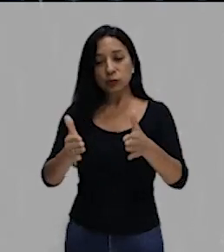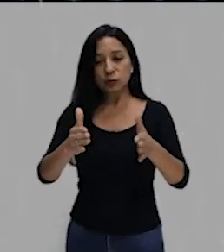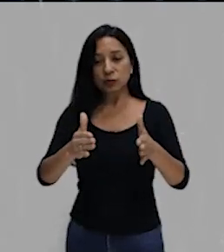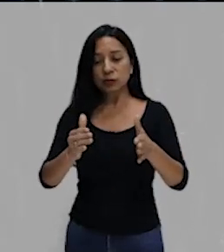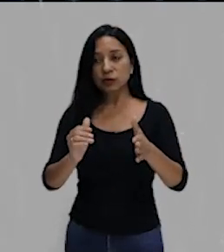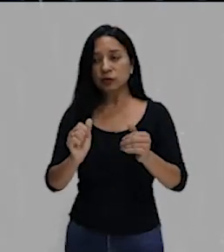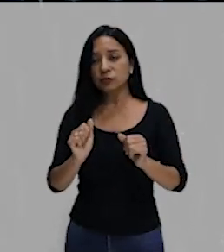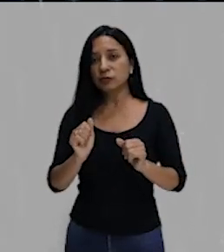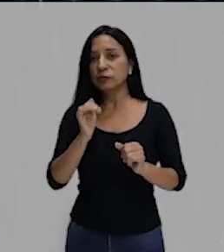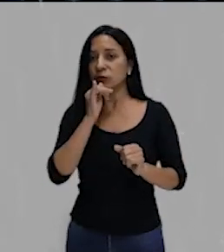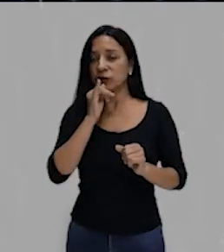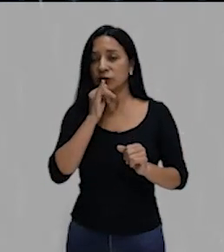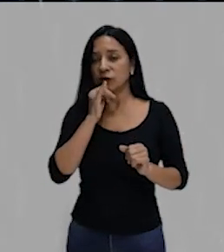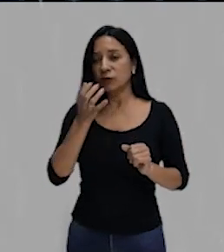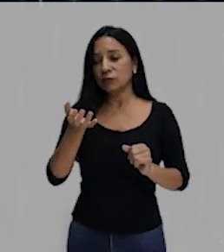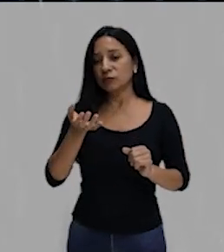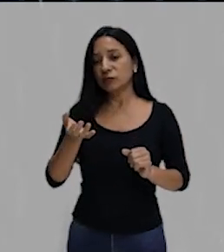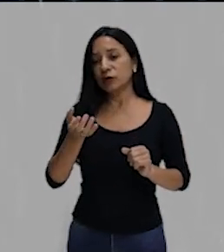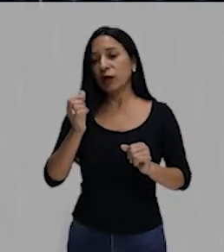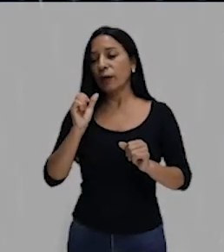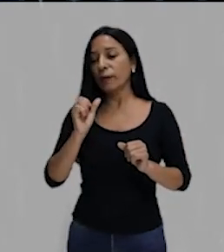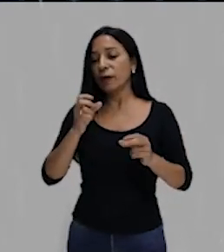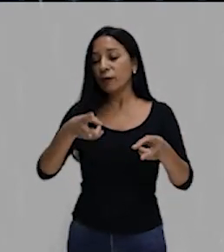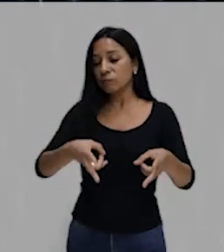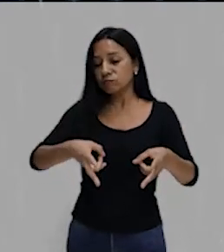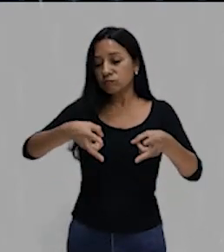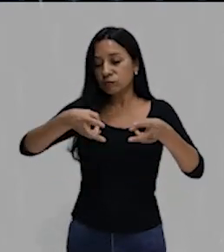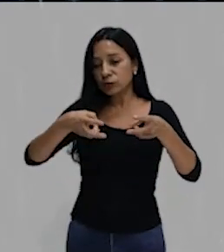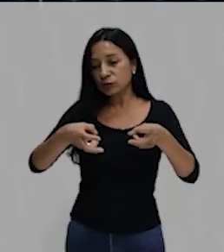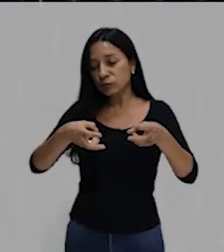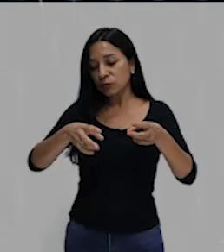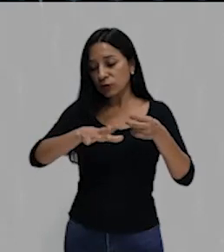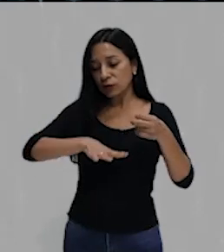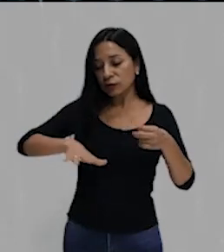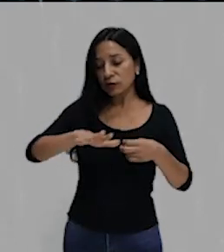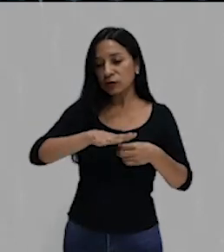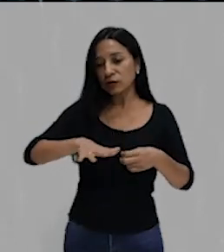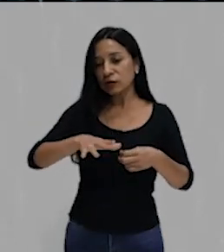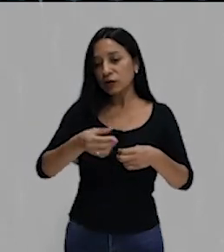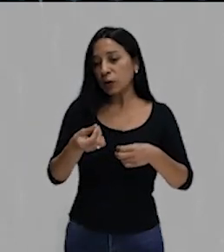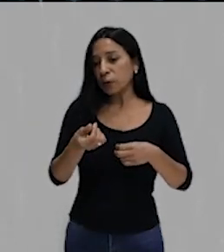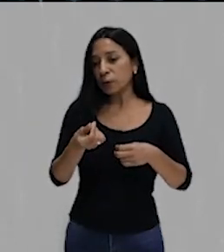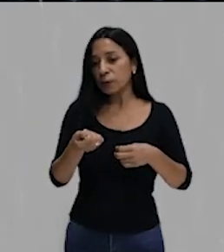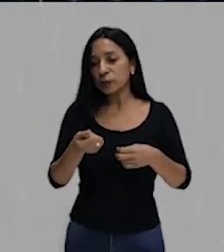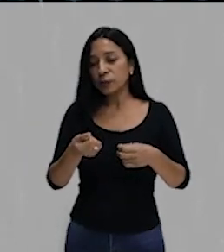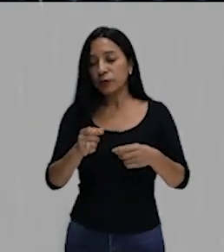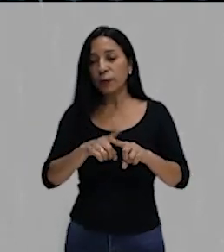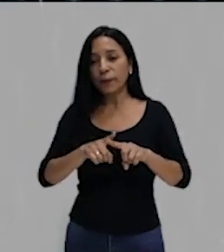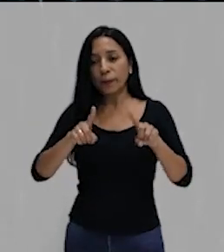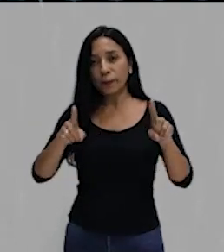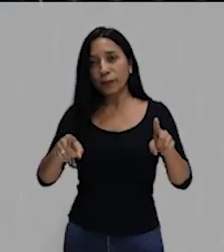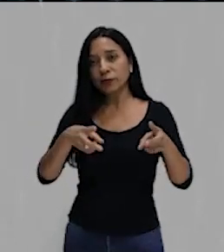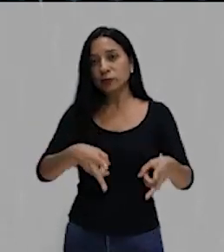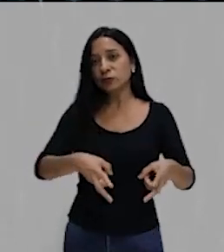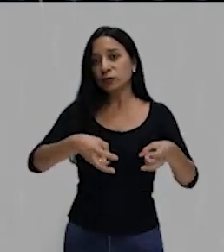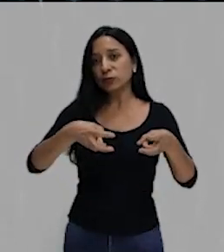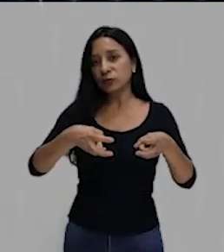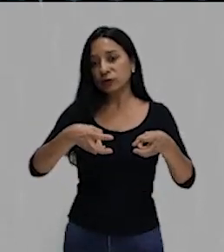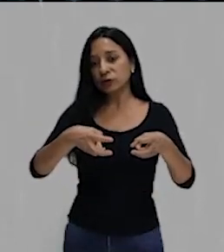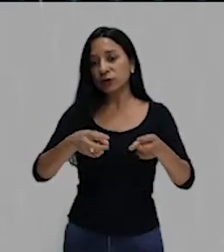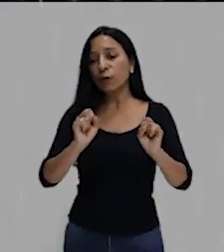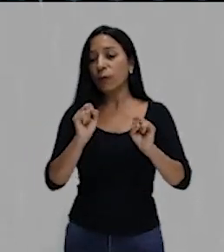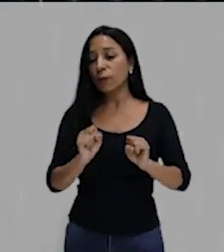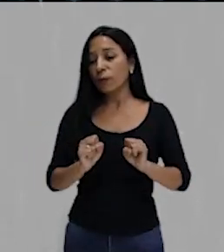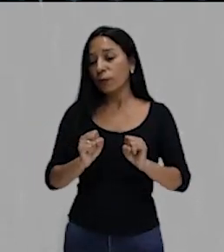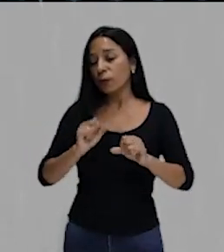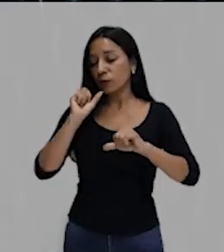ali explorar aquele local de maneira econômica. Mas essa exploração pode afetar a